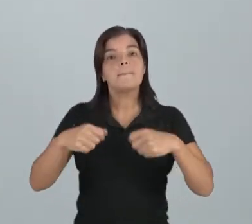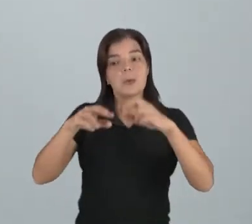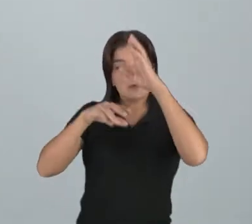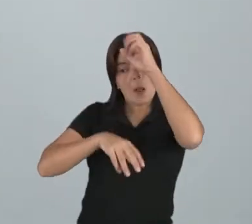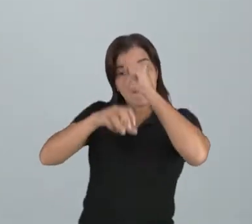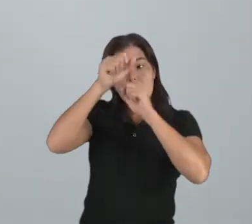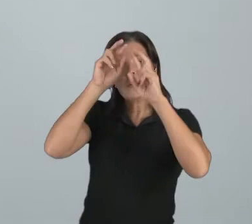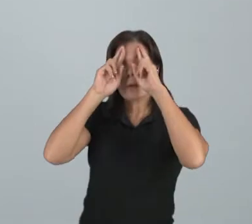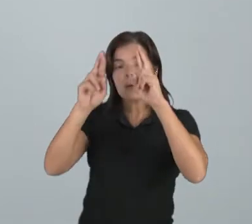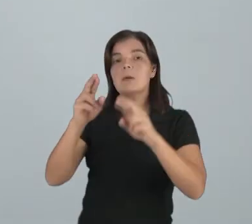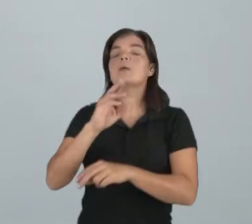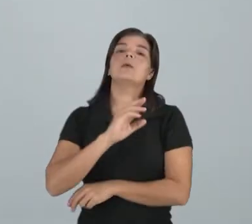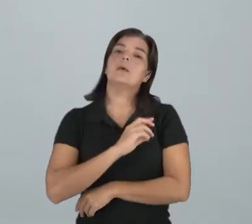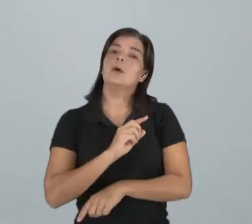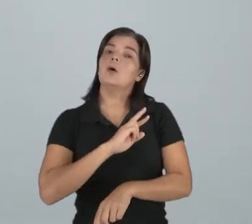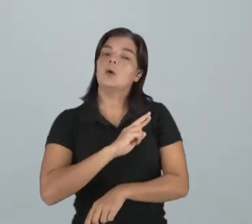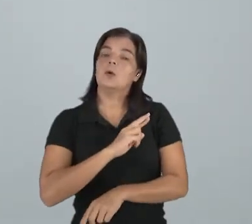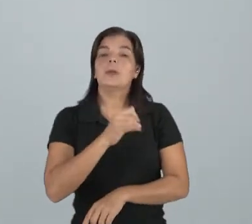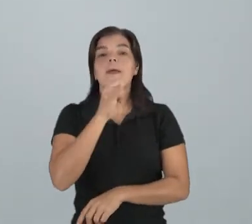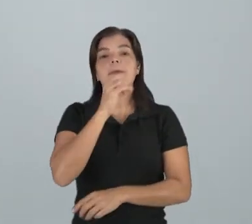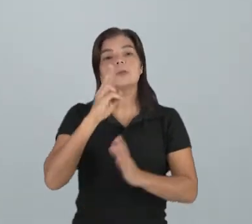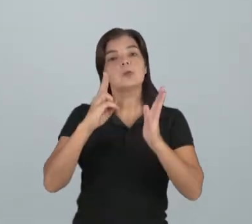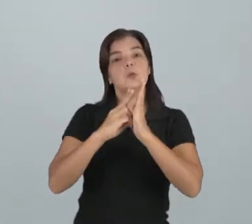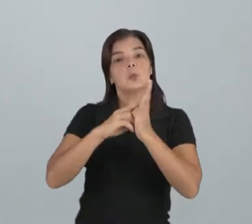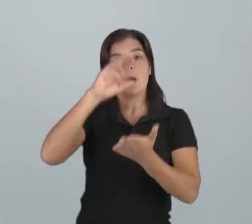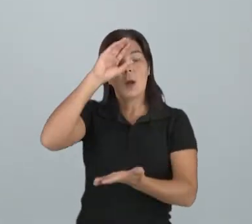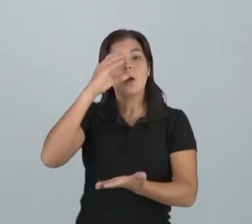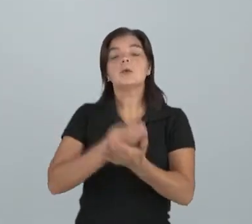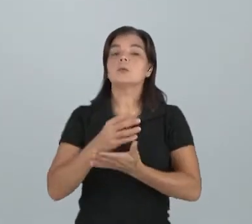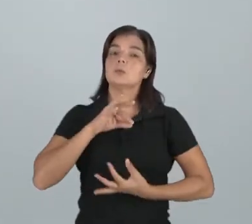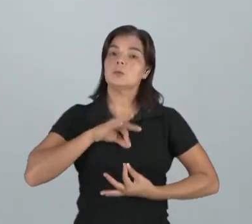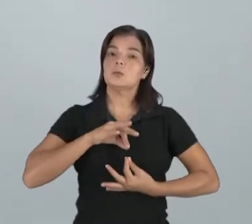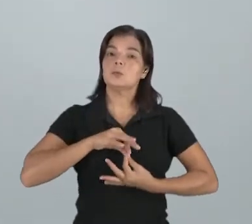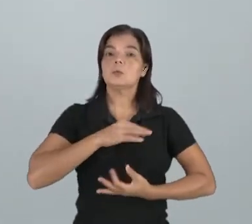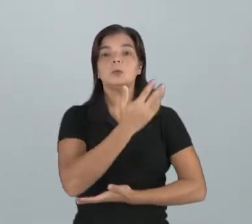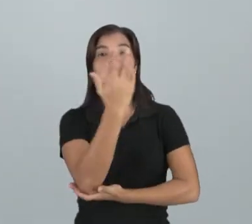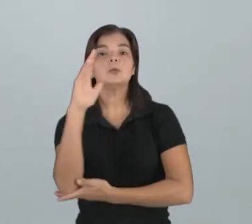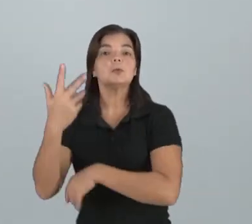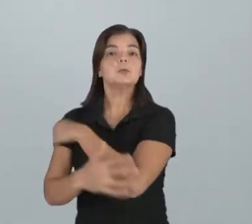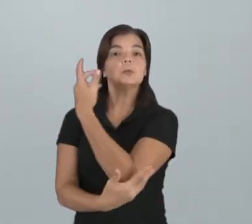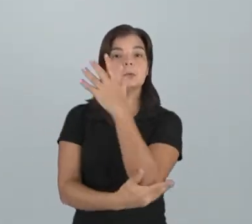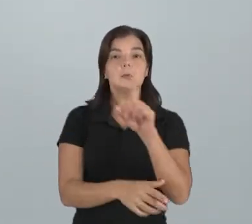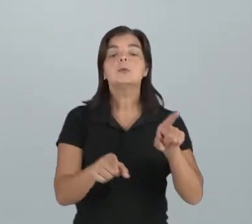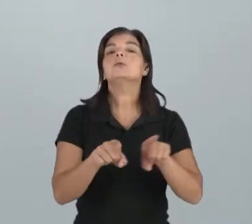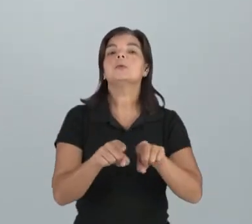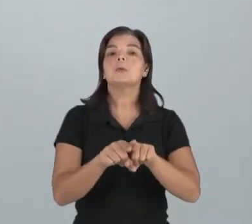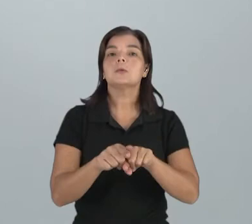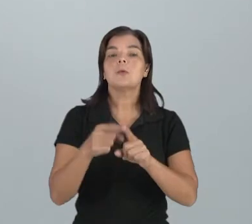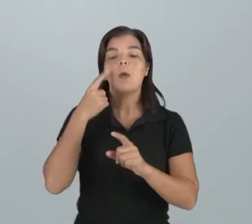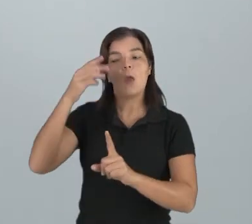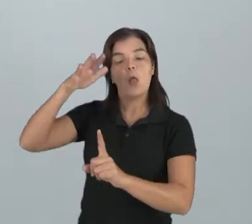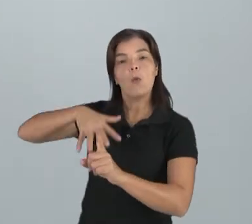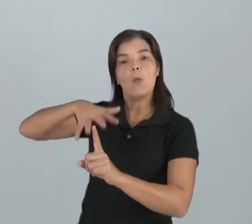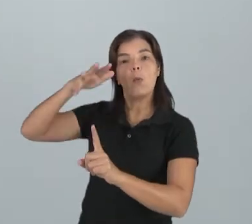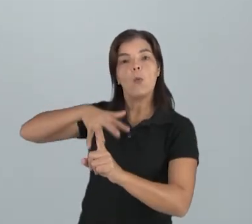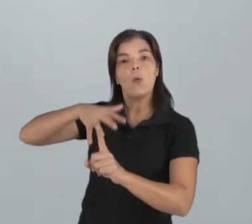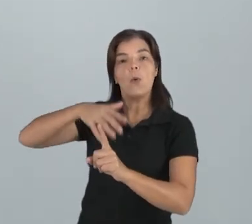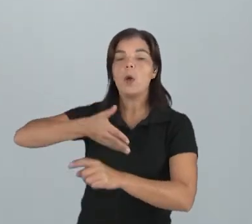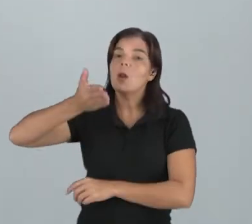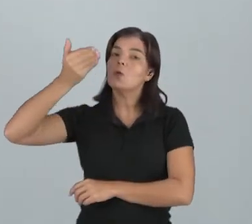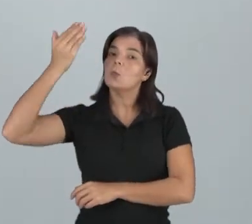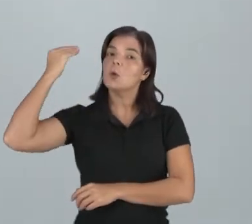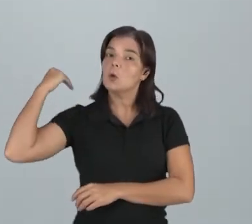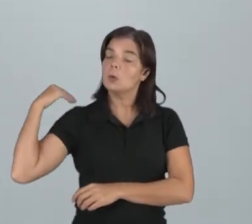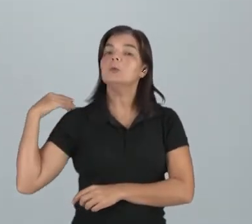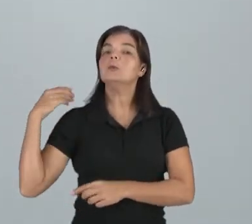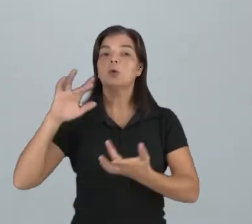essa religião. Os indígenas acreditam nos espíritos da floresta. Eles veneram seus antepassados e se comunicam